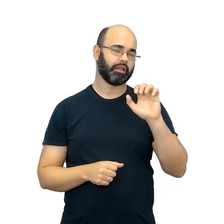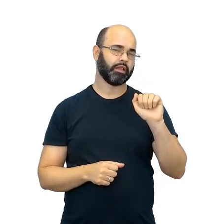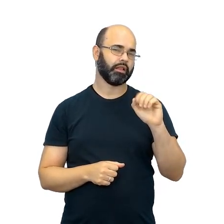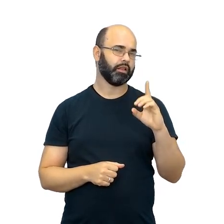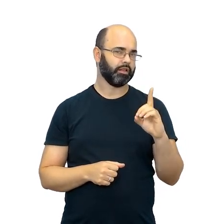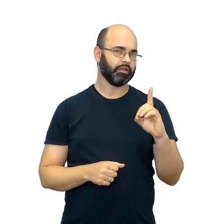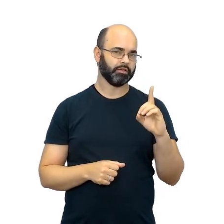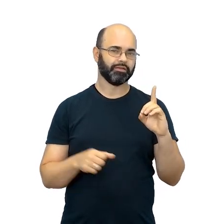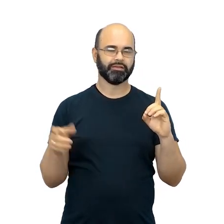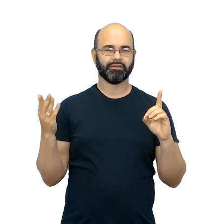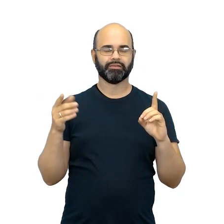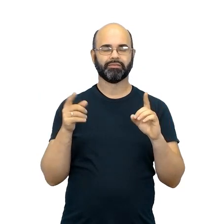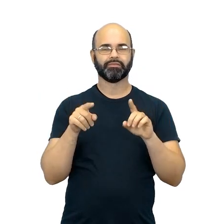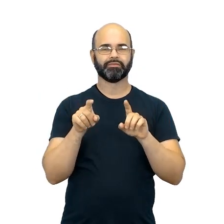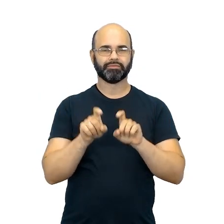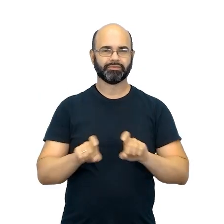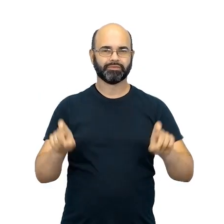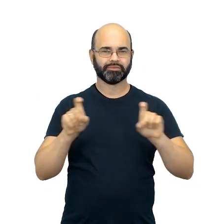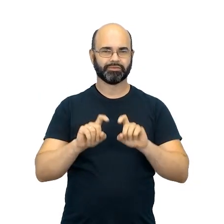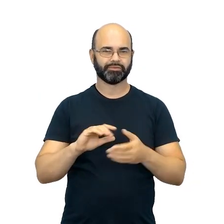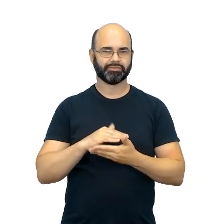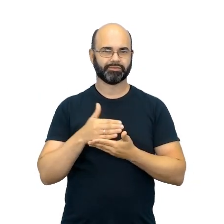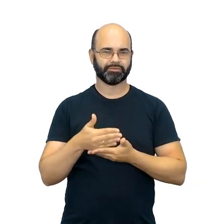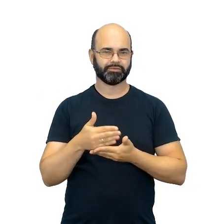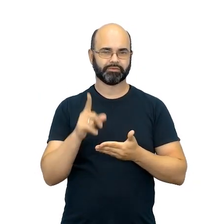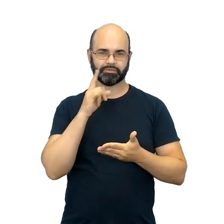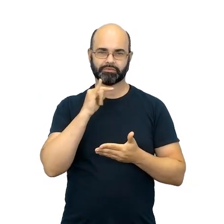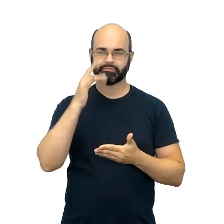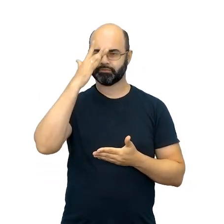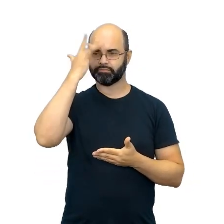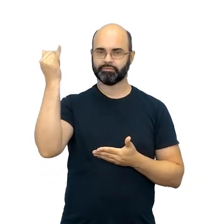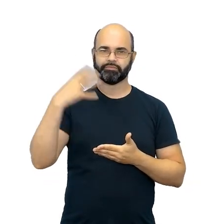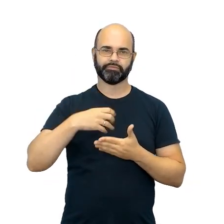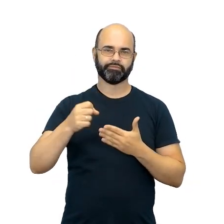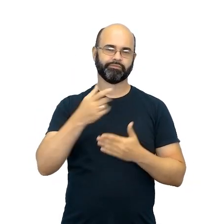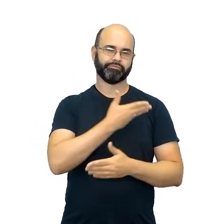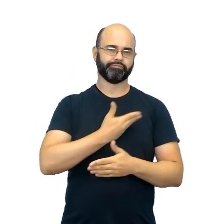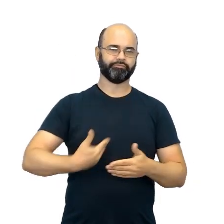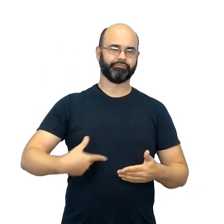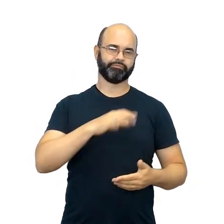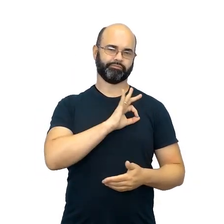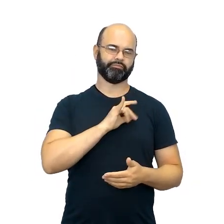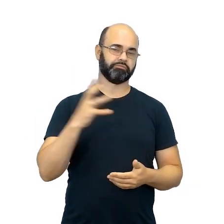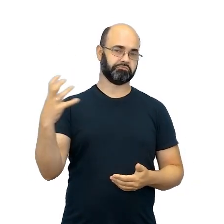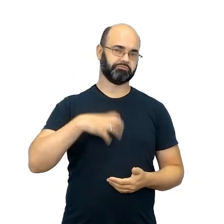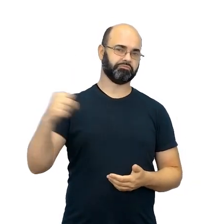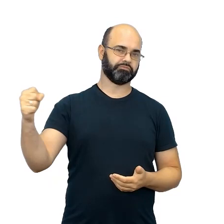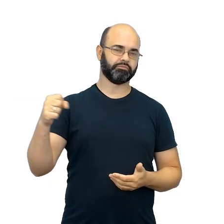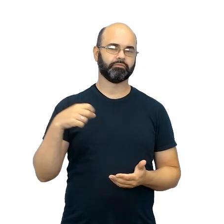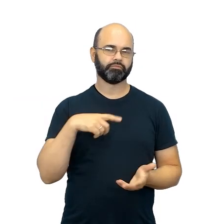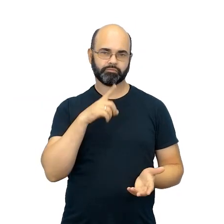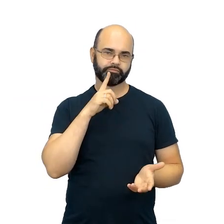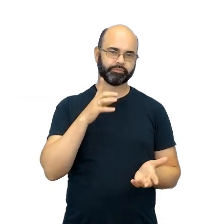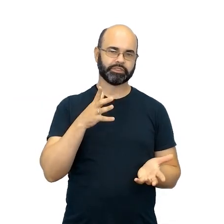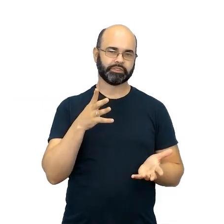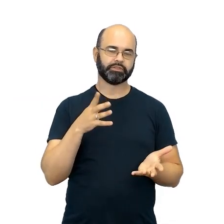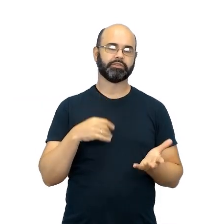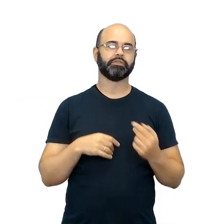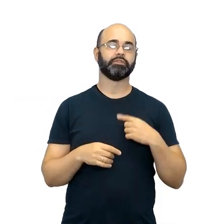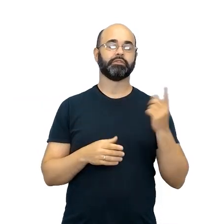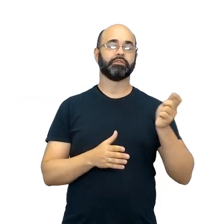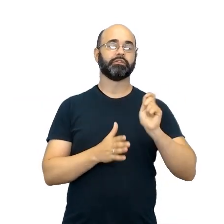teve um computador que foi apreendido pelas autoridades policiais e ele foi lá no Ferro Velho,